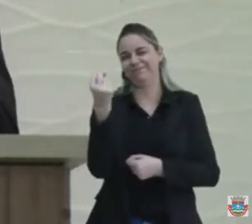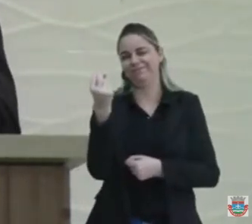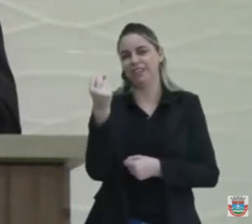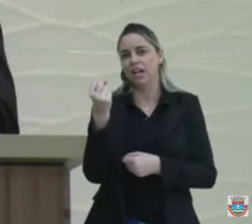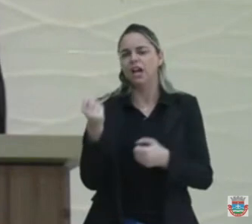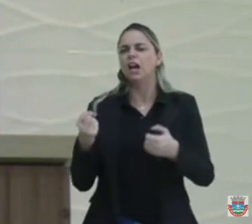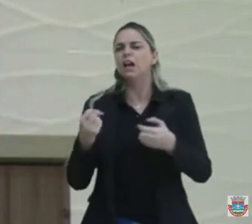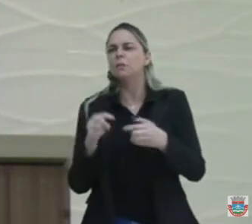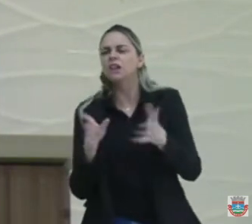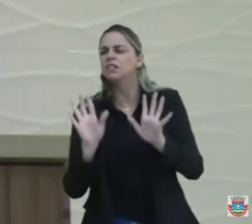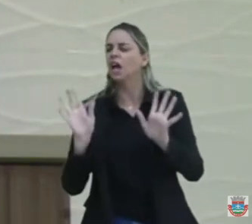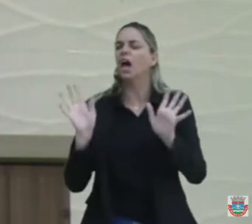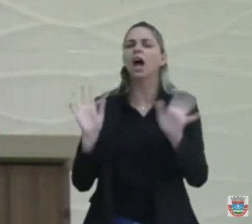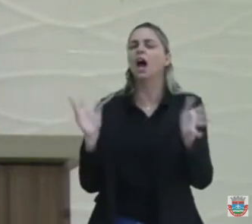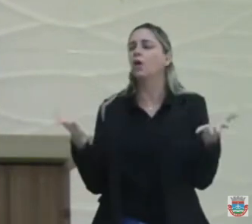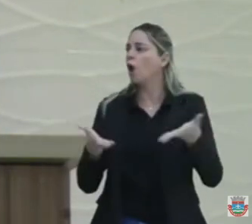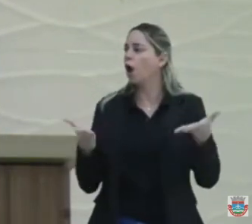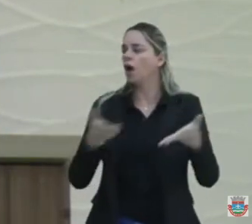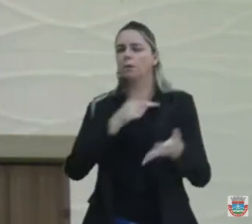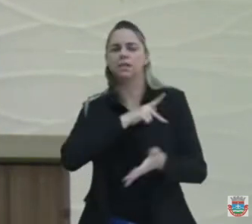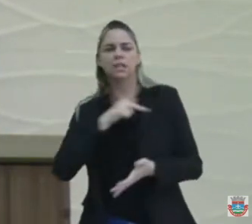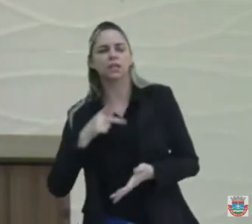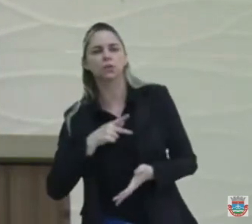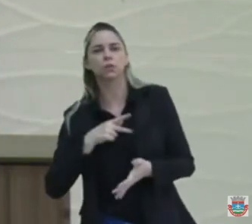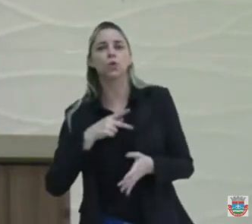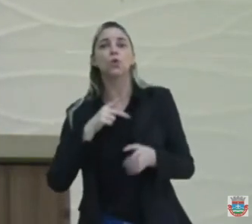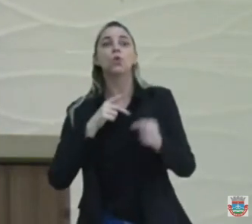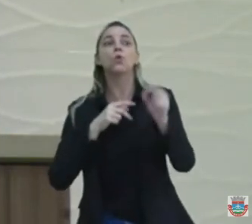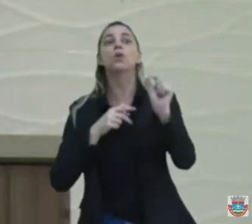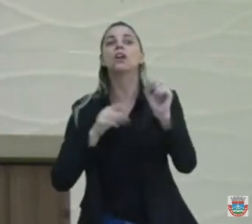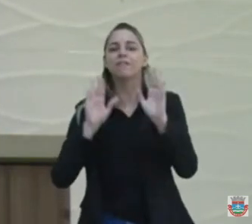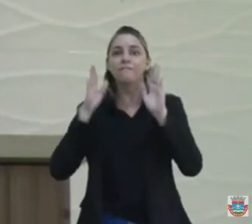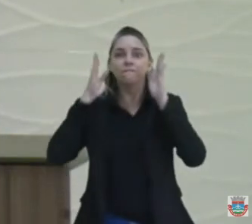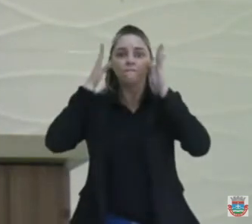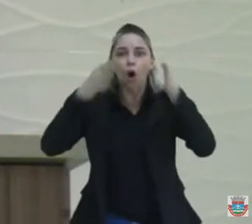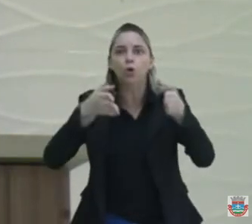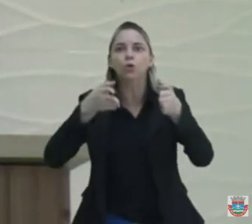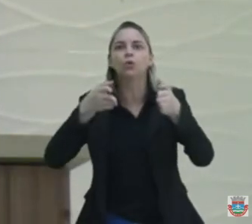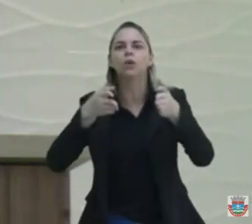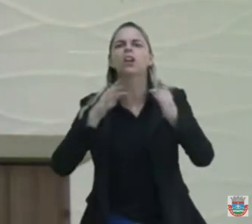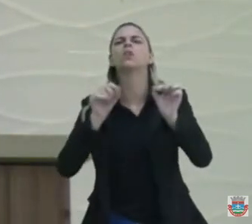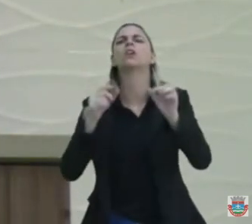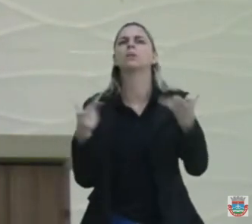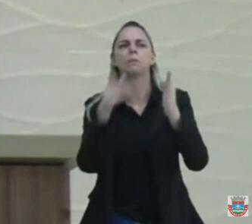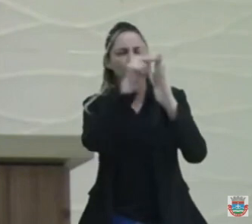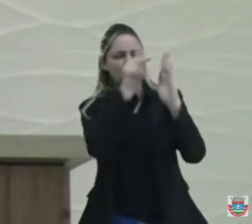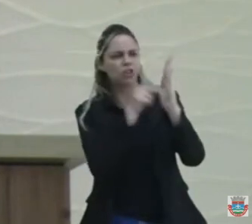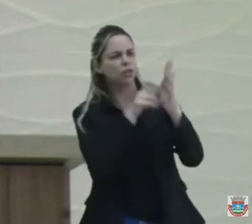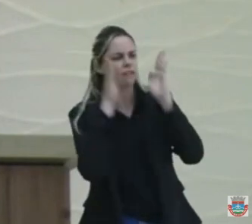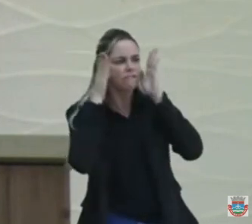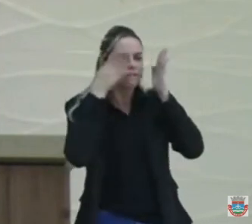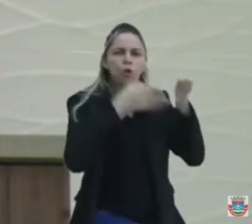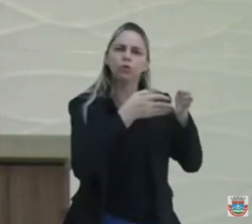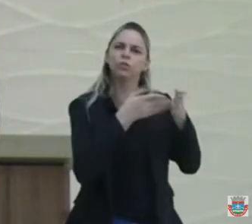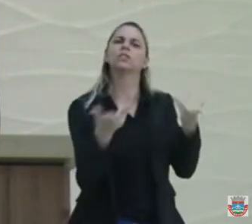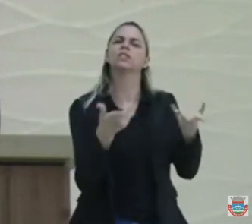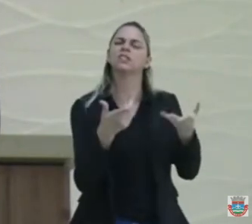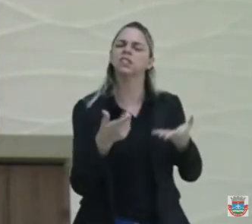presidente, o foco maior desse projeto de lei, qual foi? Unir os